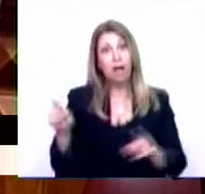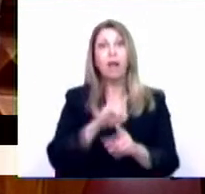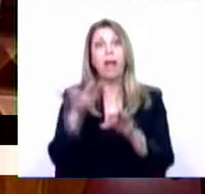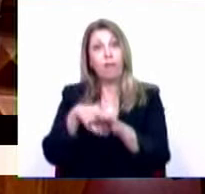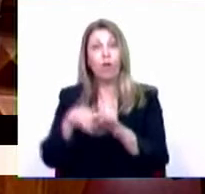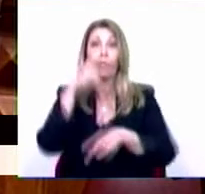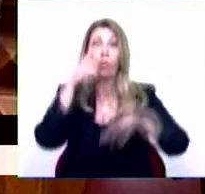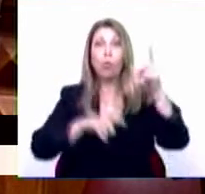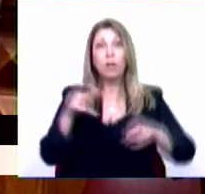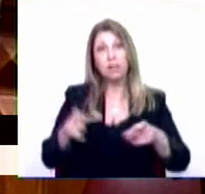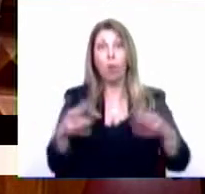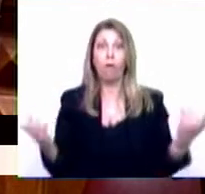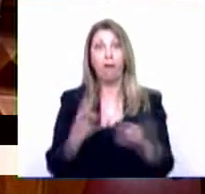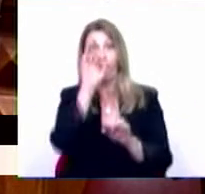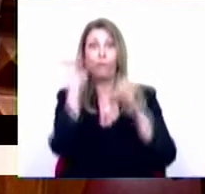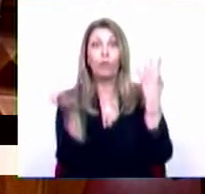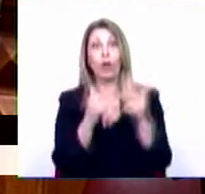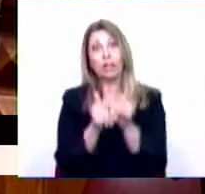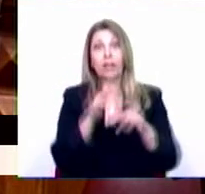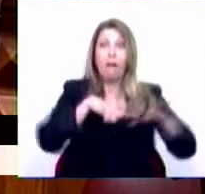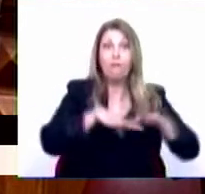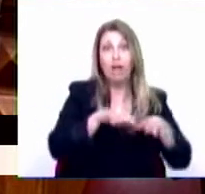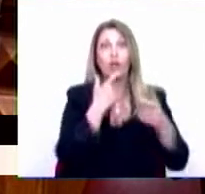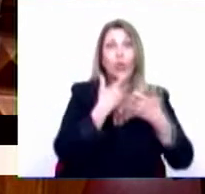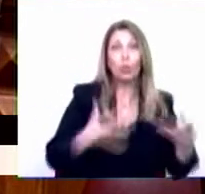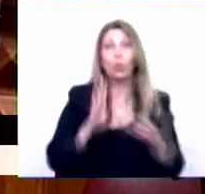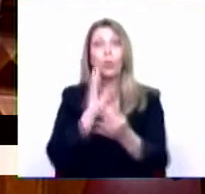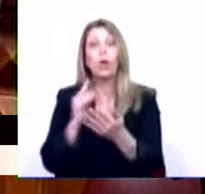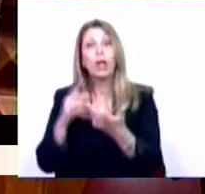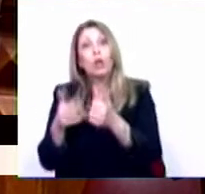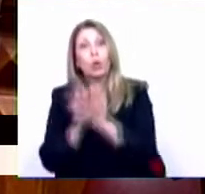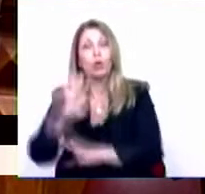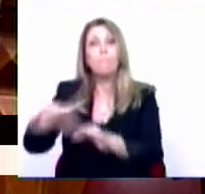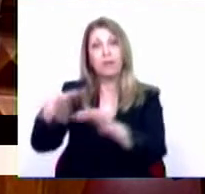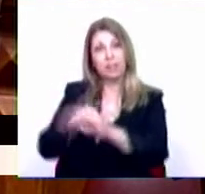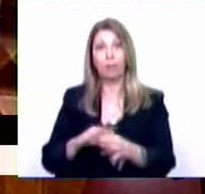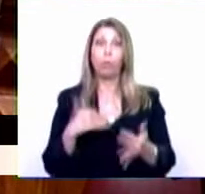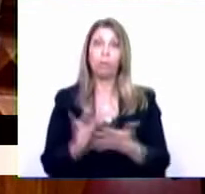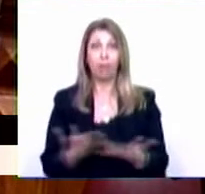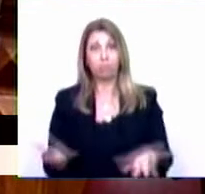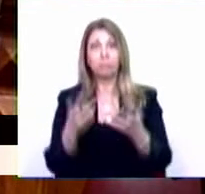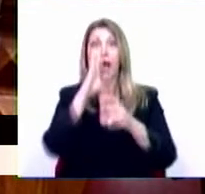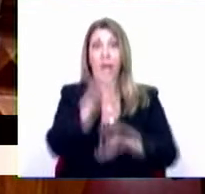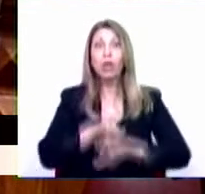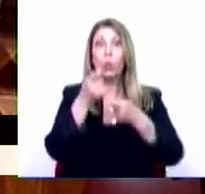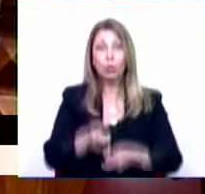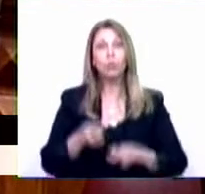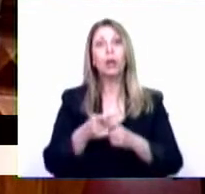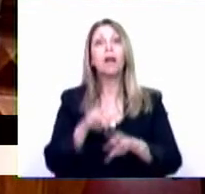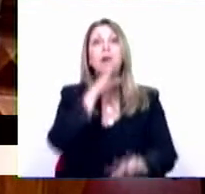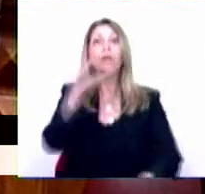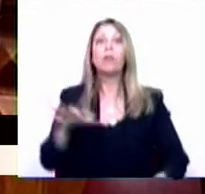todos. A gestão agregada dos territórios do mundo rural e a mobilização da agricultura familiar, da nossa ruralidade ativa, com